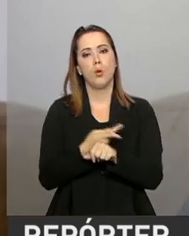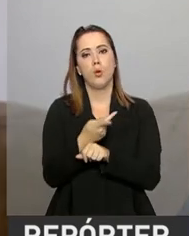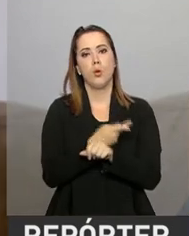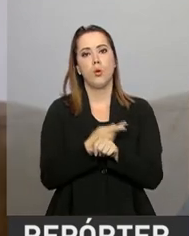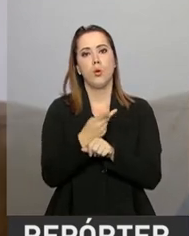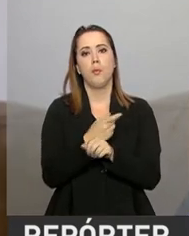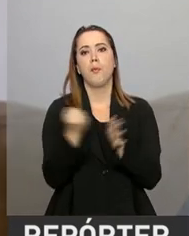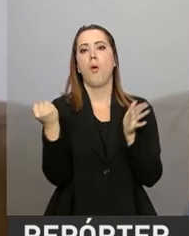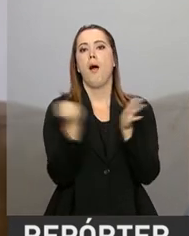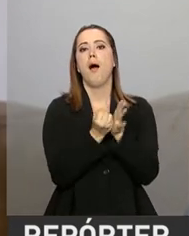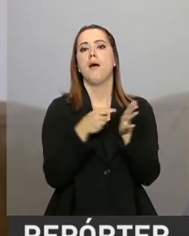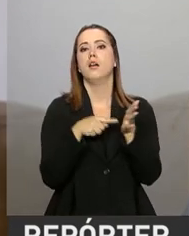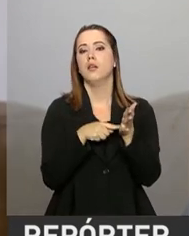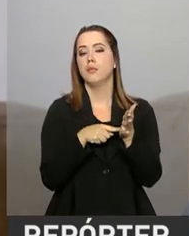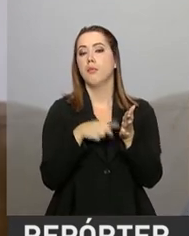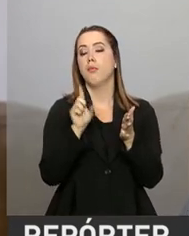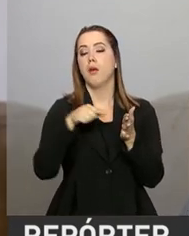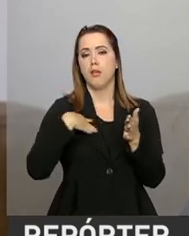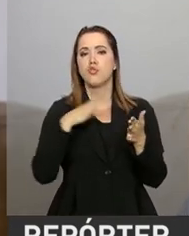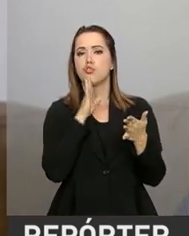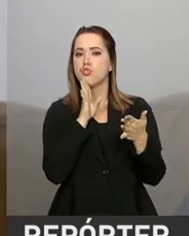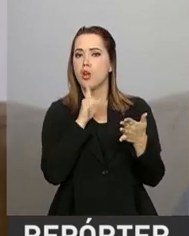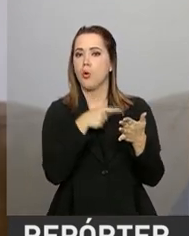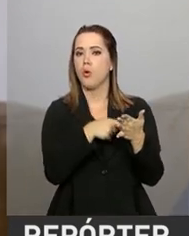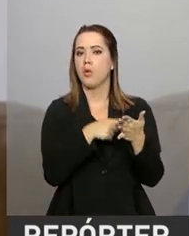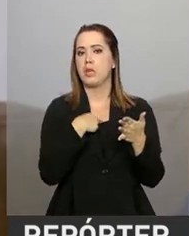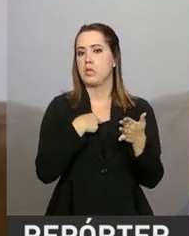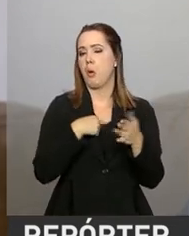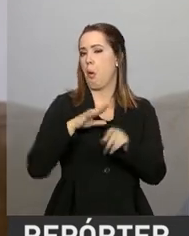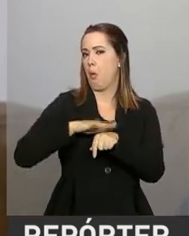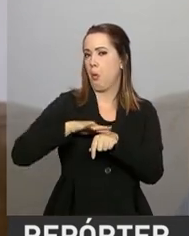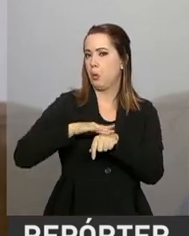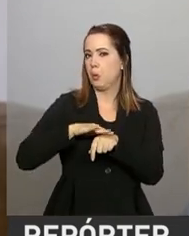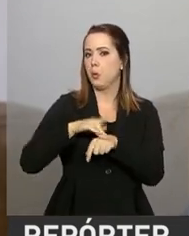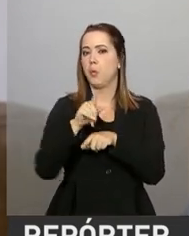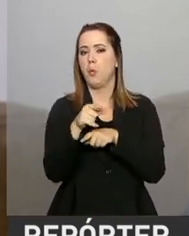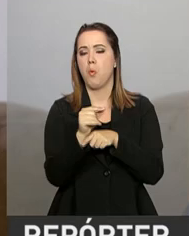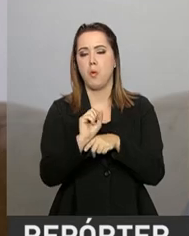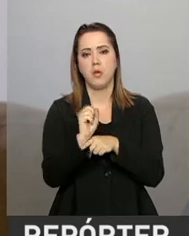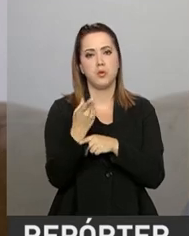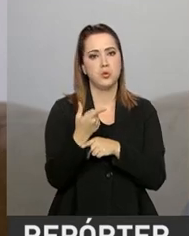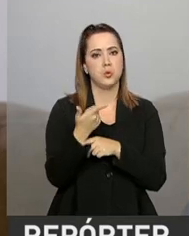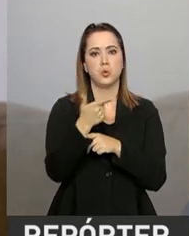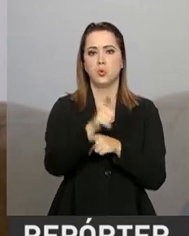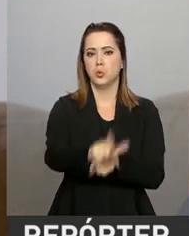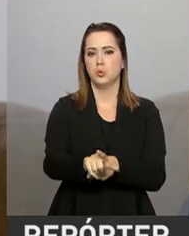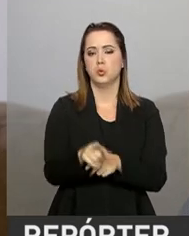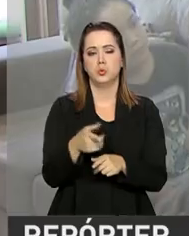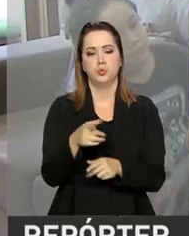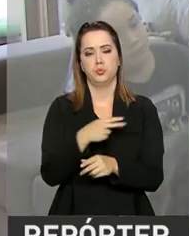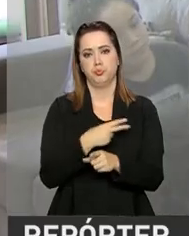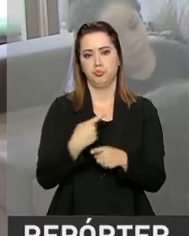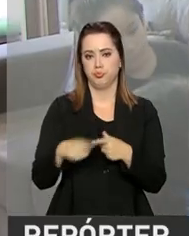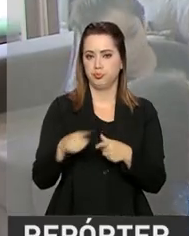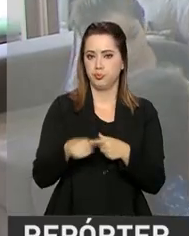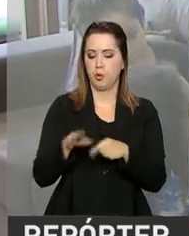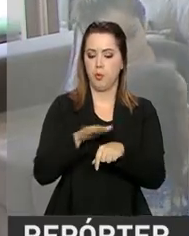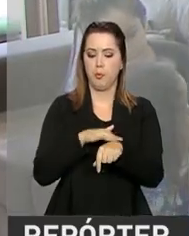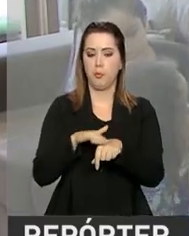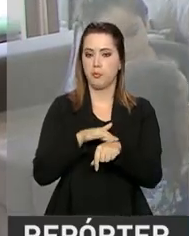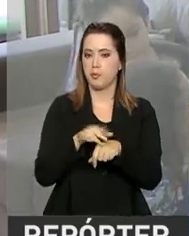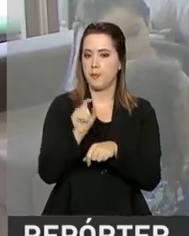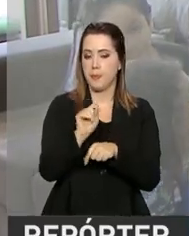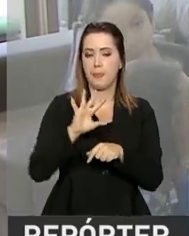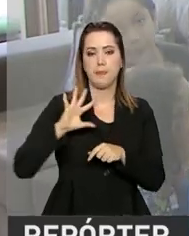gente conhece, para poder não ter o risco de ter alergia, de ter alguma queimadura na pele ou alguma marca na pele. Todos os